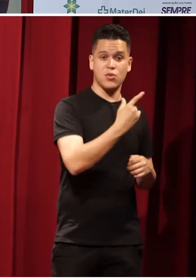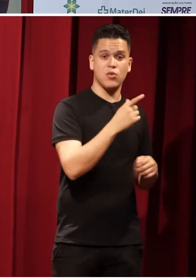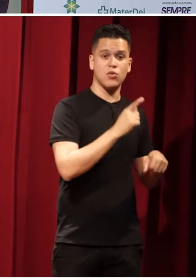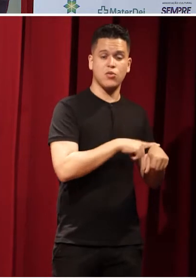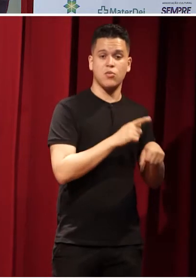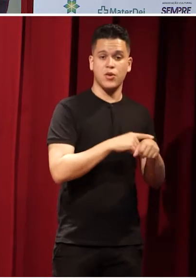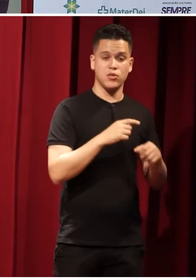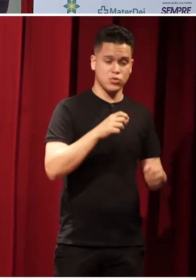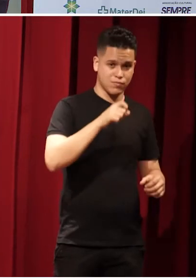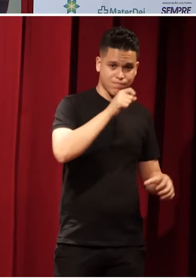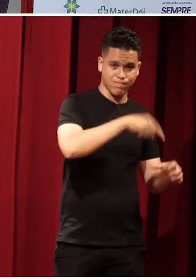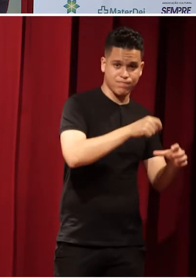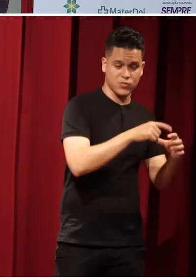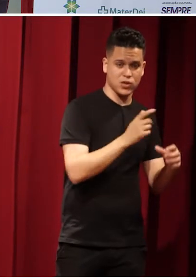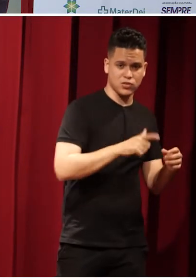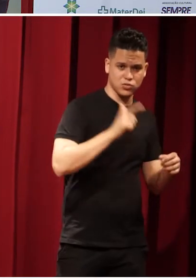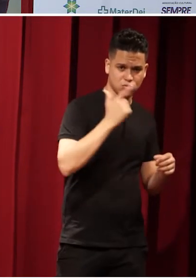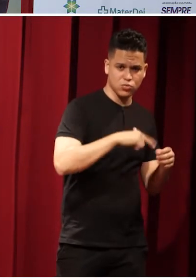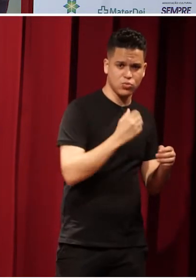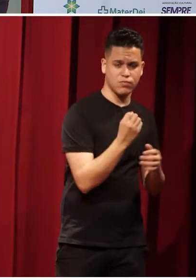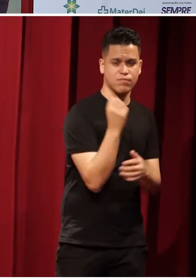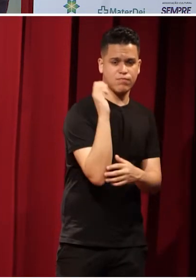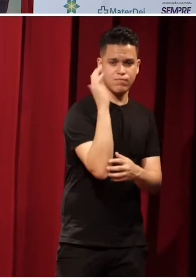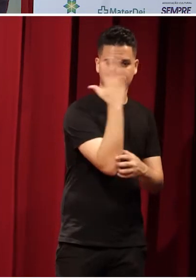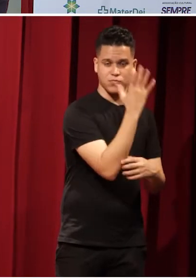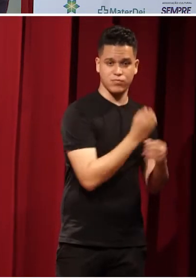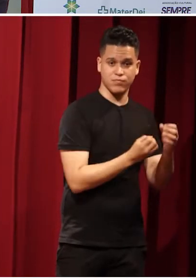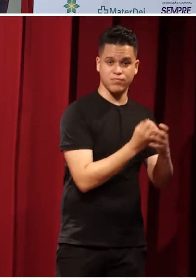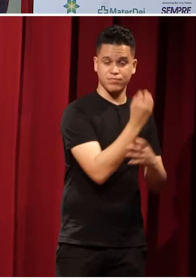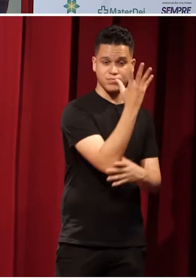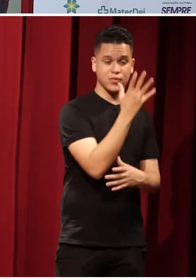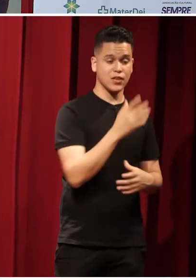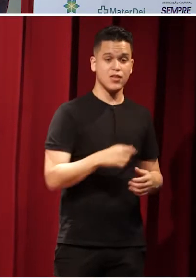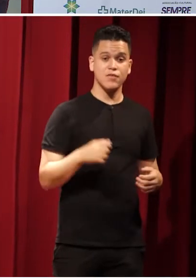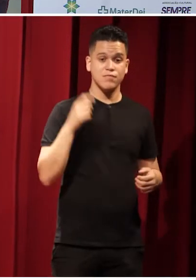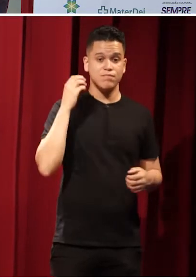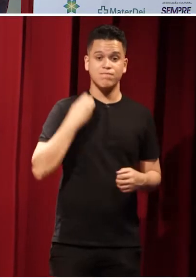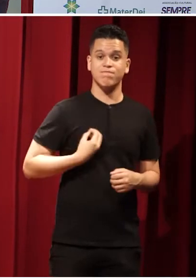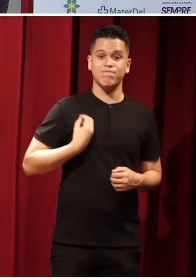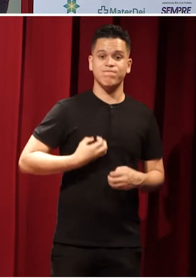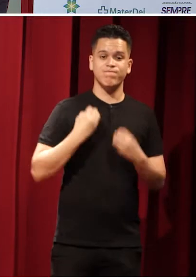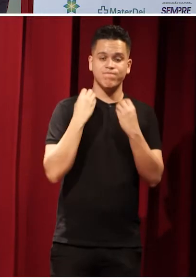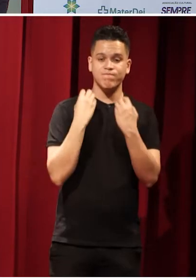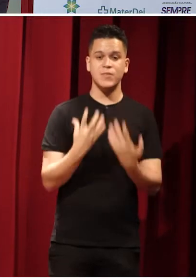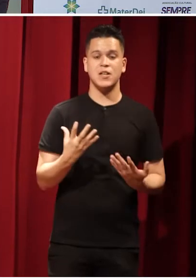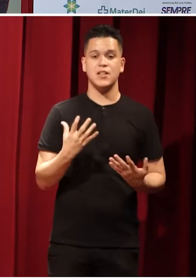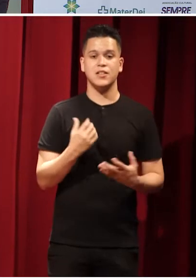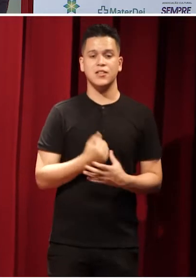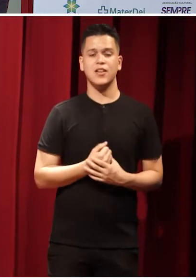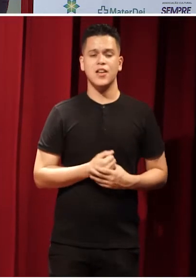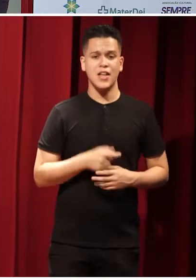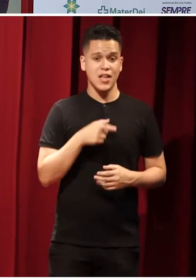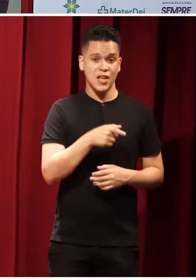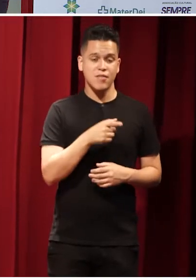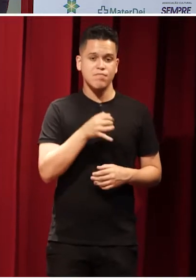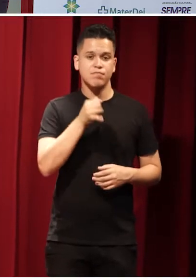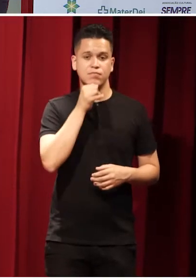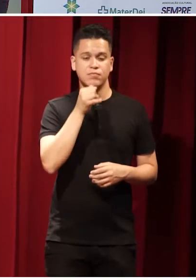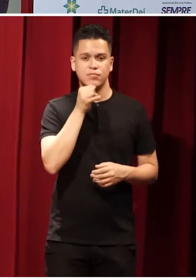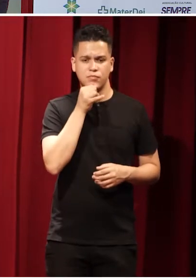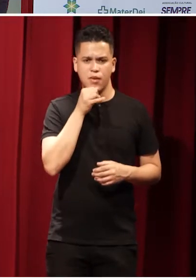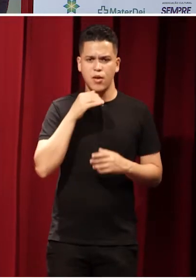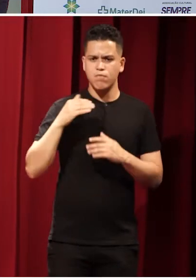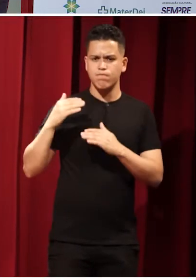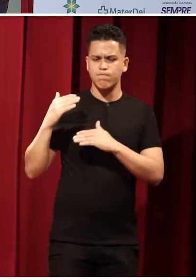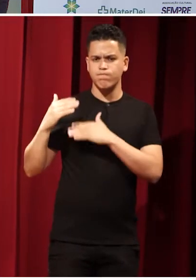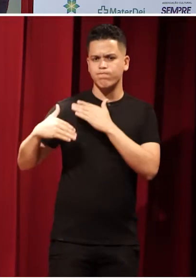então, passa a ter lugar de forma muito mais econômica e de forma eficiente. Esse é um exemplo em que